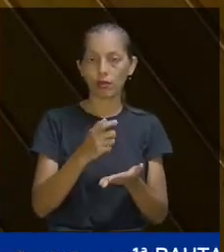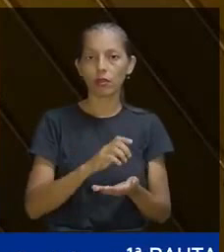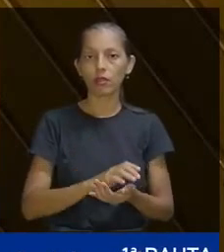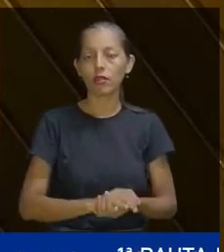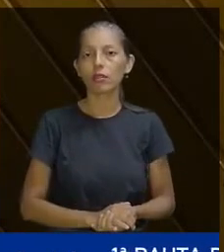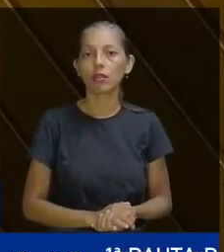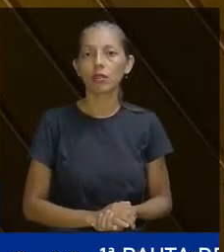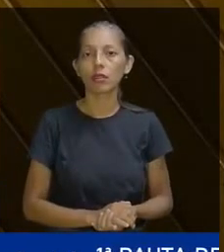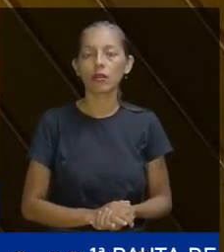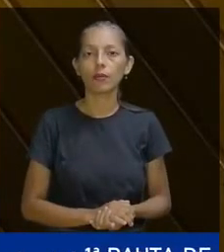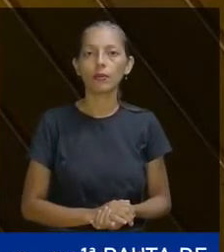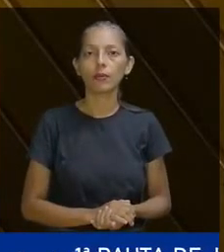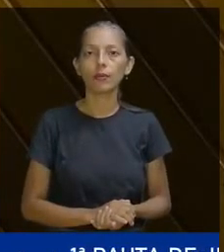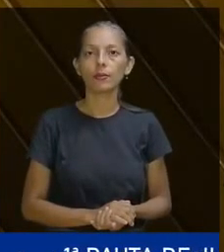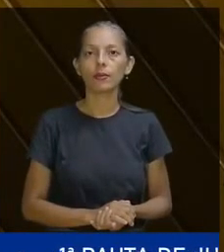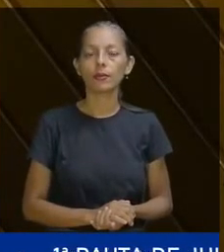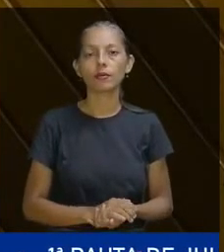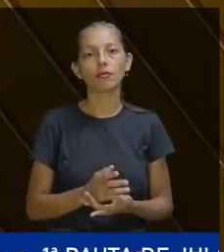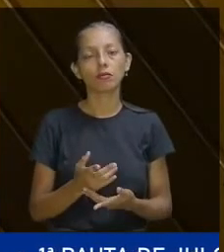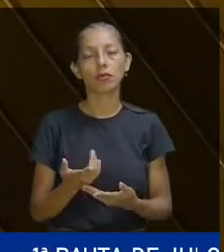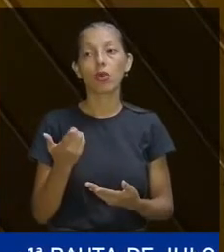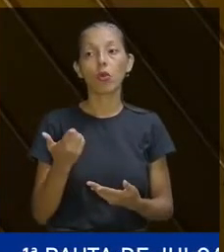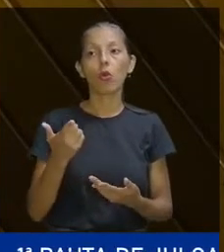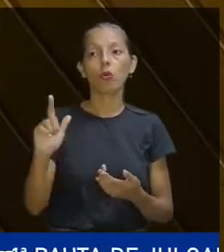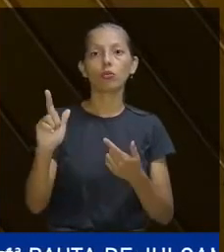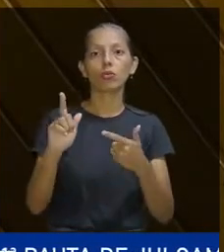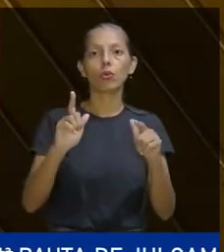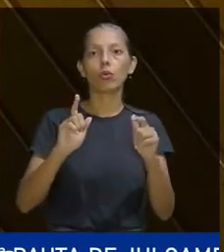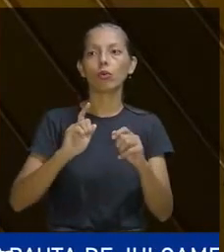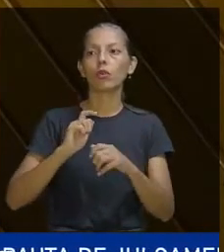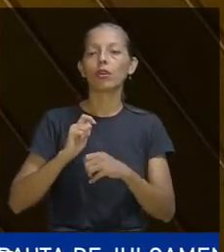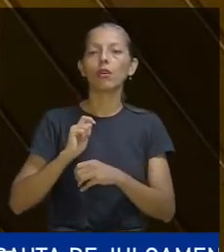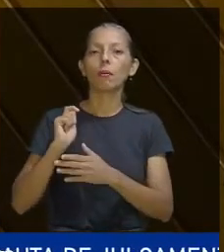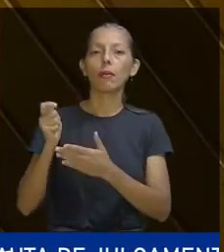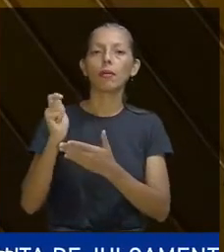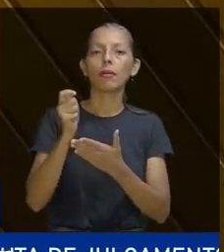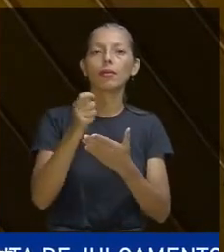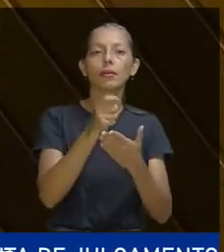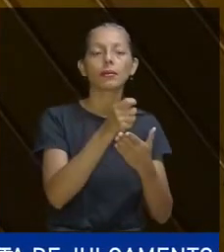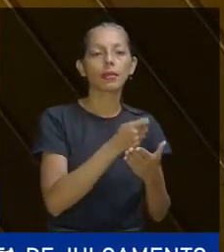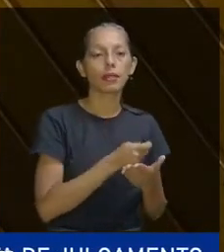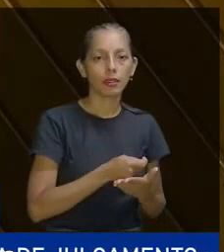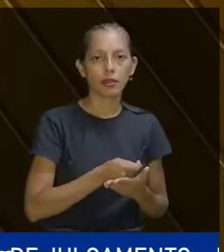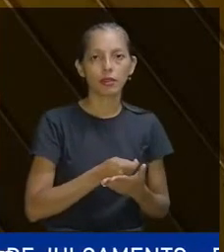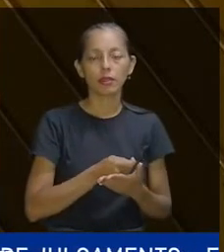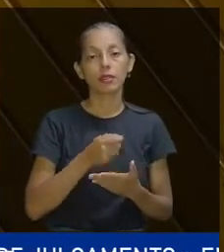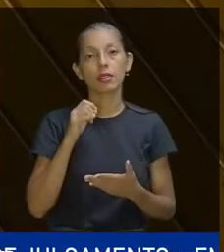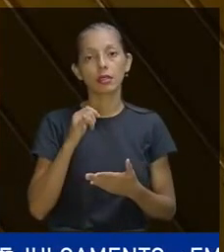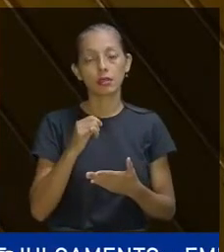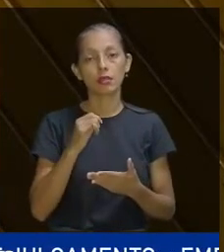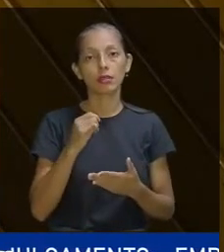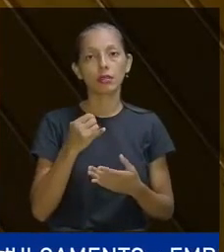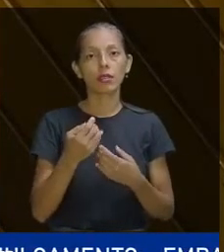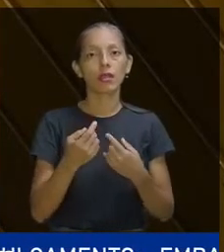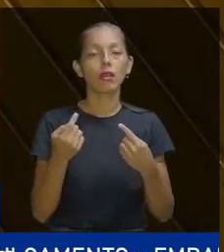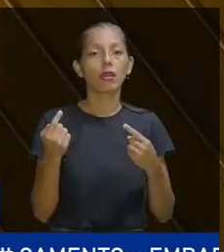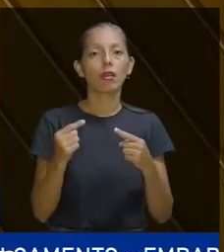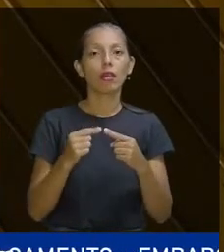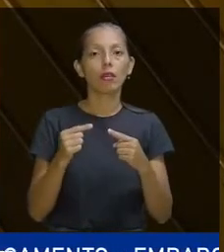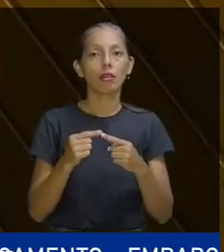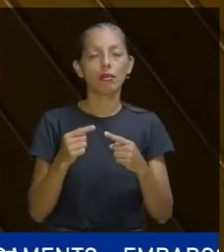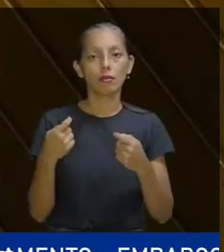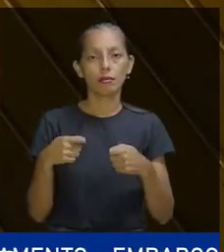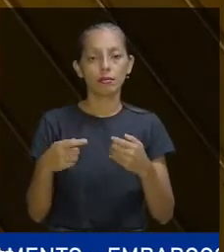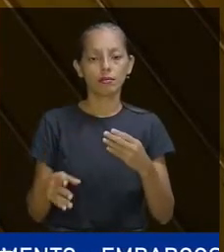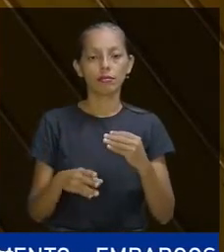comprovações extras somente são exigíveis quando identificado uma circunstância especial, uma vez que